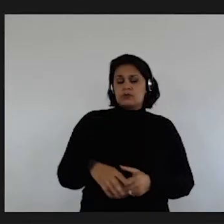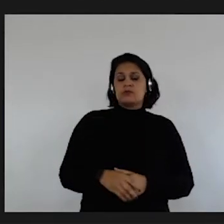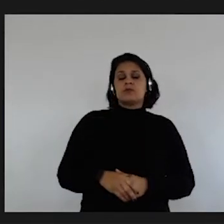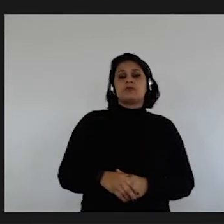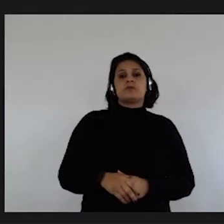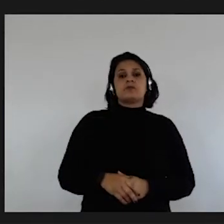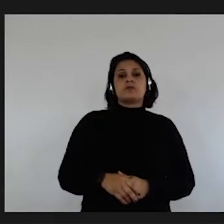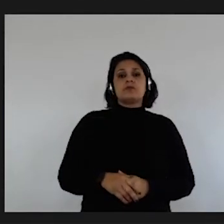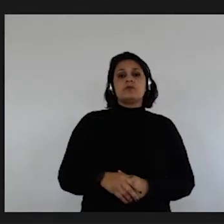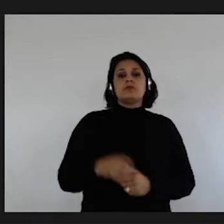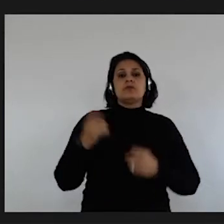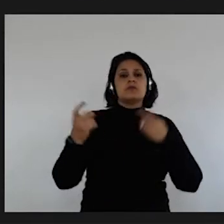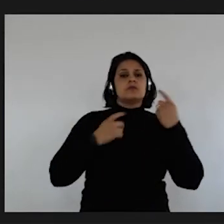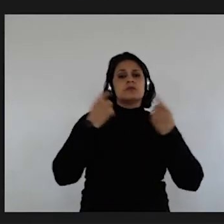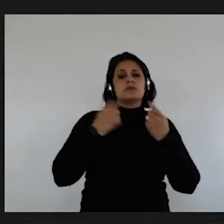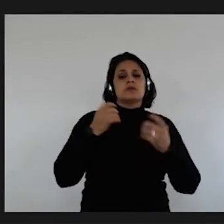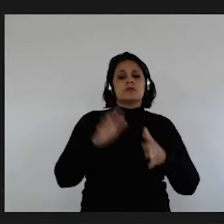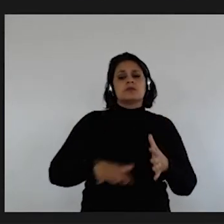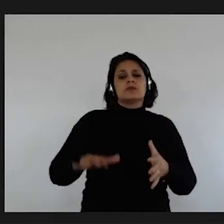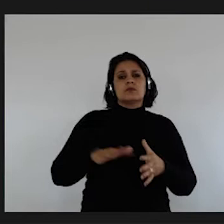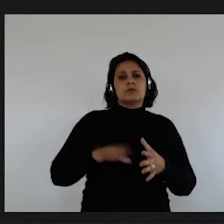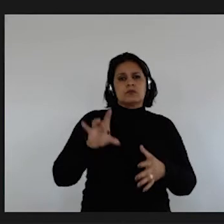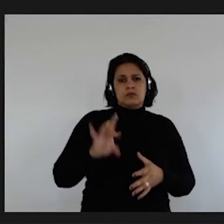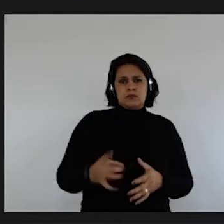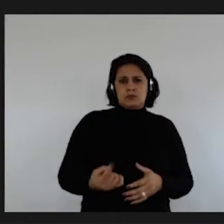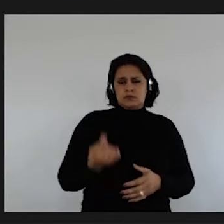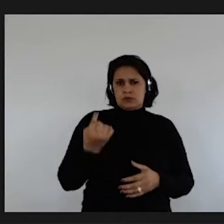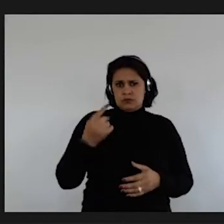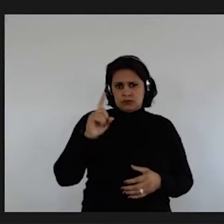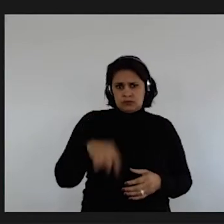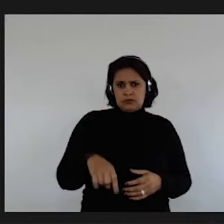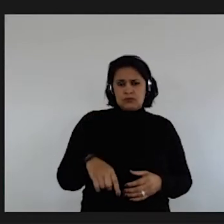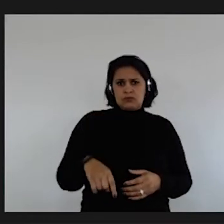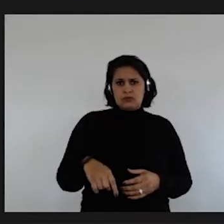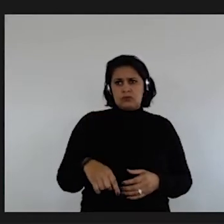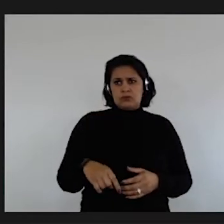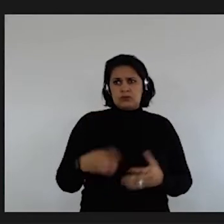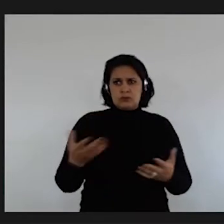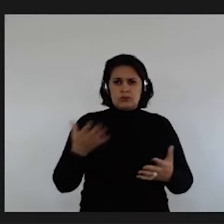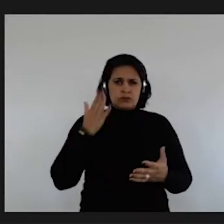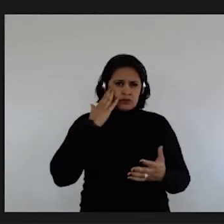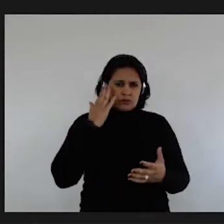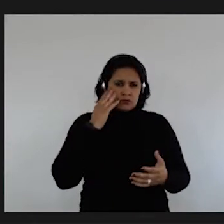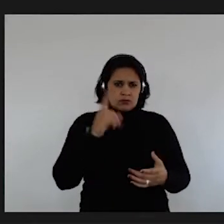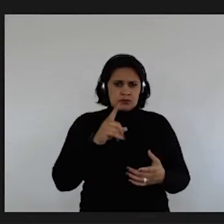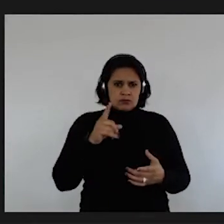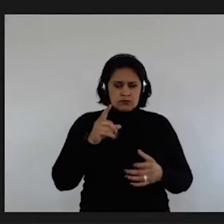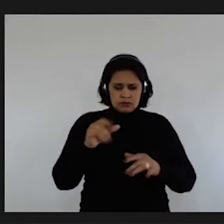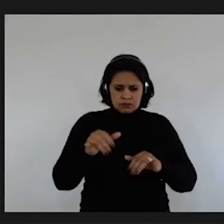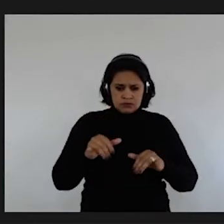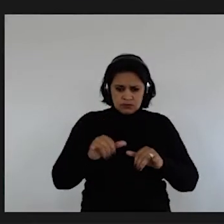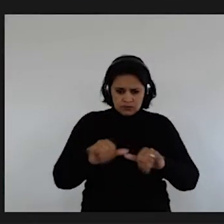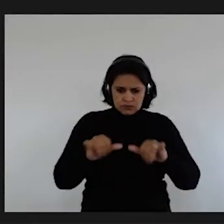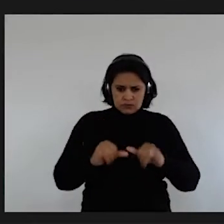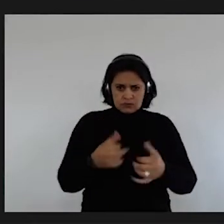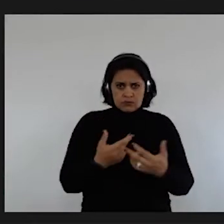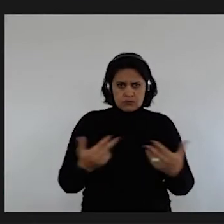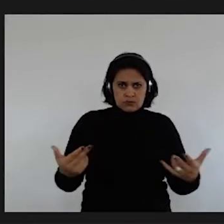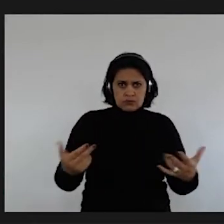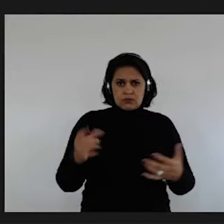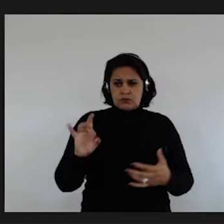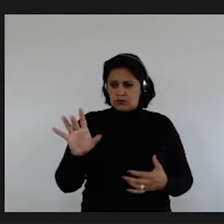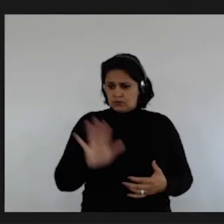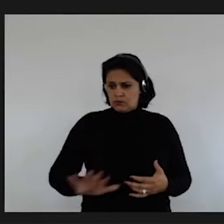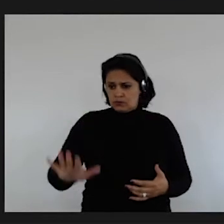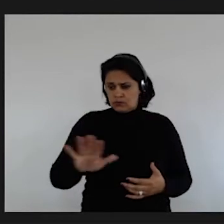sistema cooperativo não é apenas com a logística, com a colocação do produto no mercado consumidor, mas internamente também, isto é,